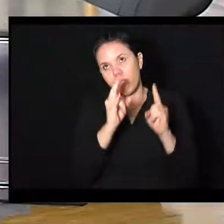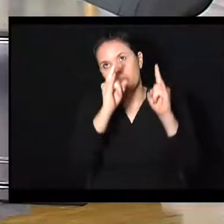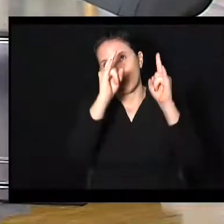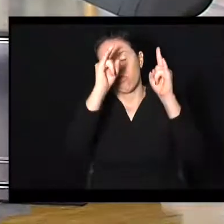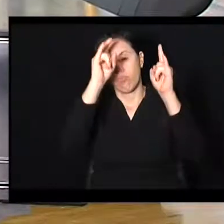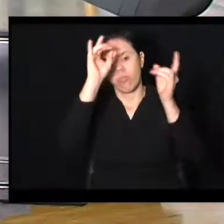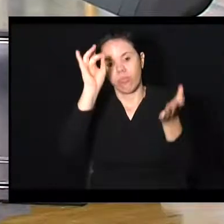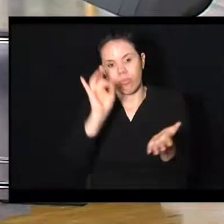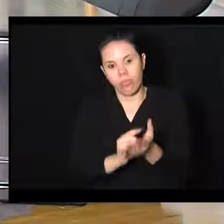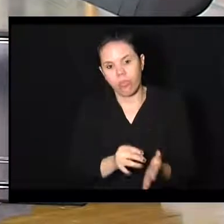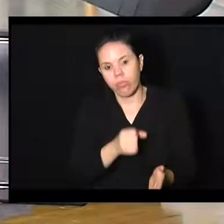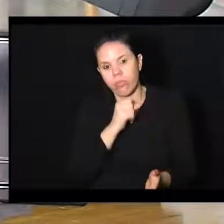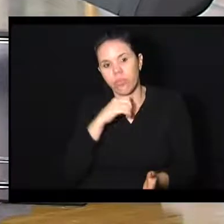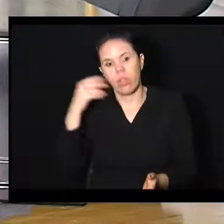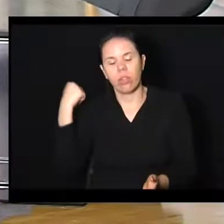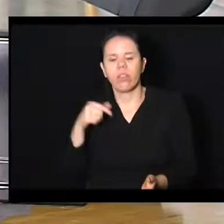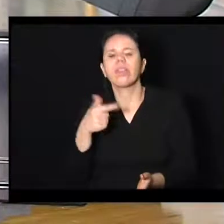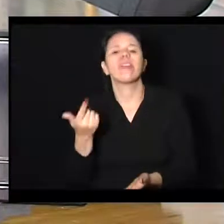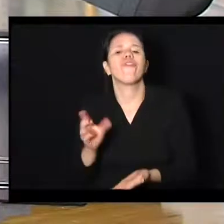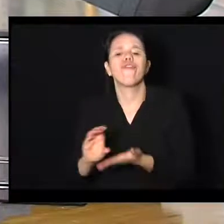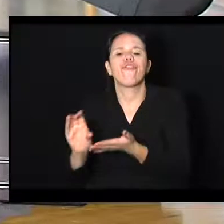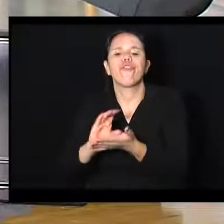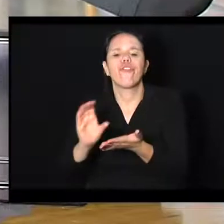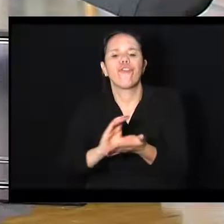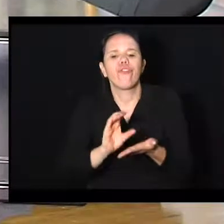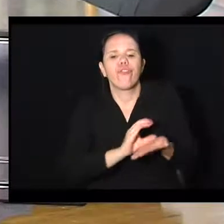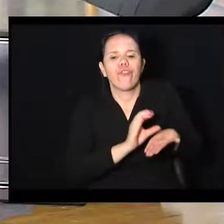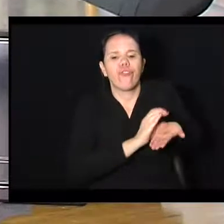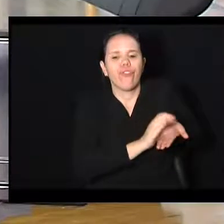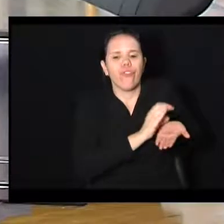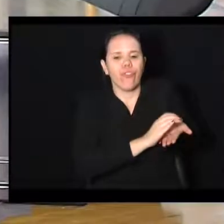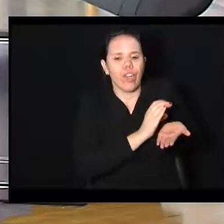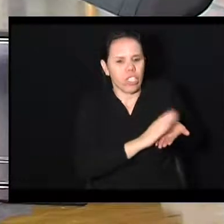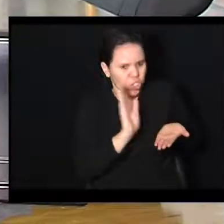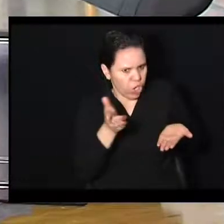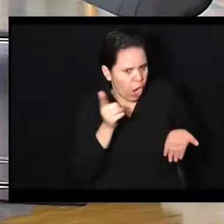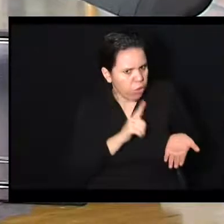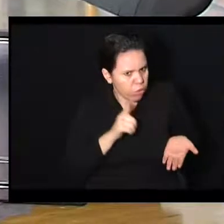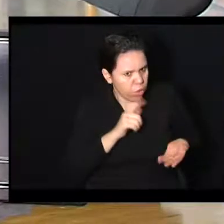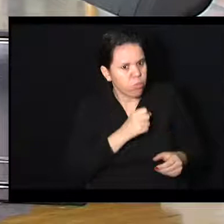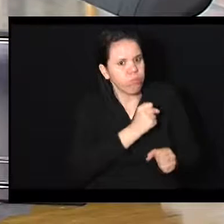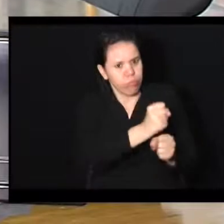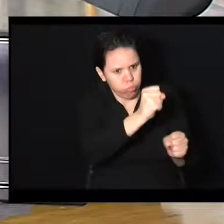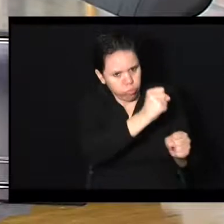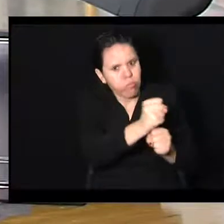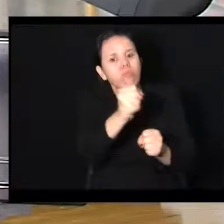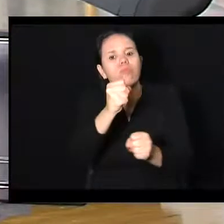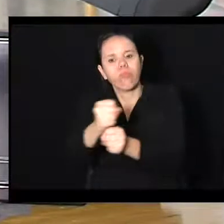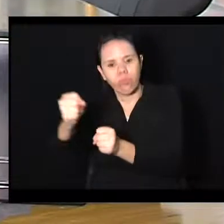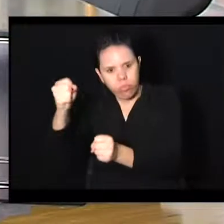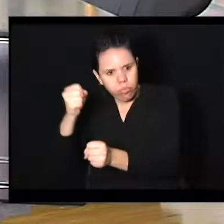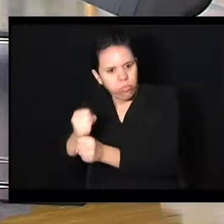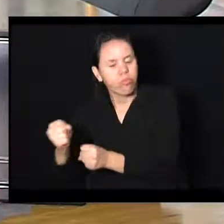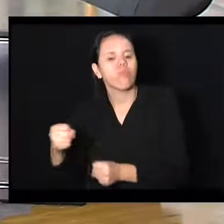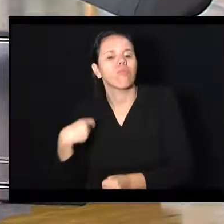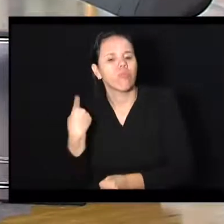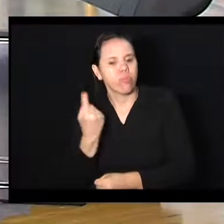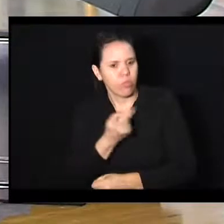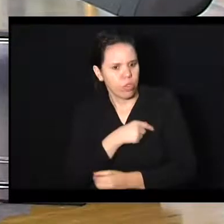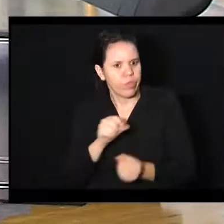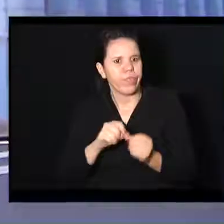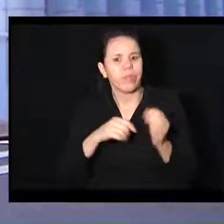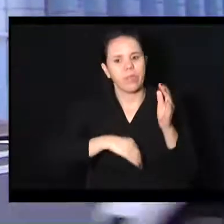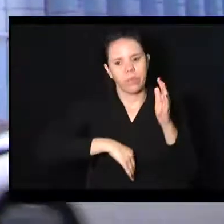Joca, é que vocês já conseguiram restaurar bastante parte aqui do prédio? Restauramos bastante parte do prédio, nós fizemos a